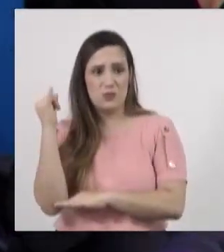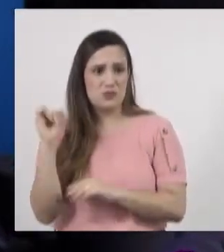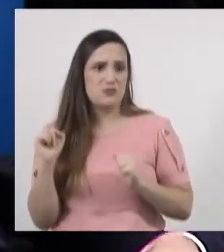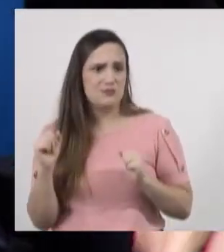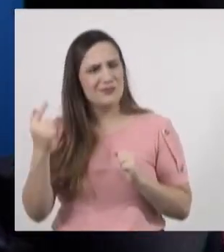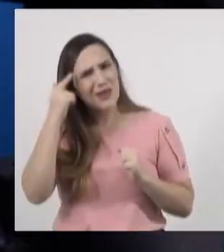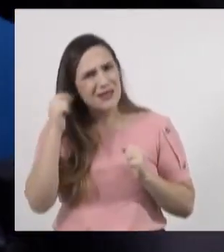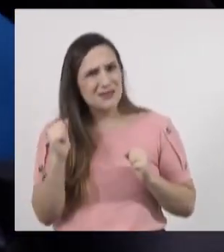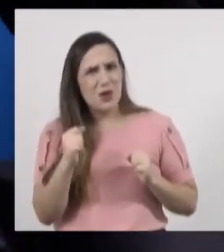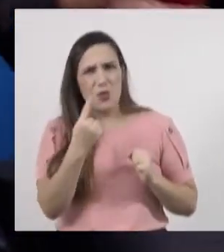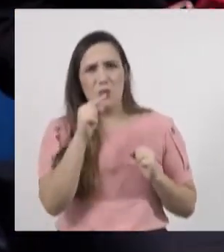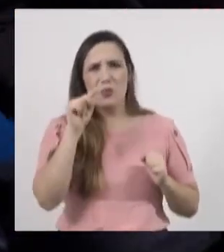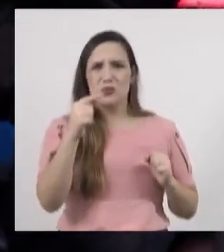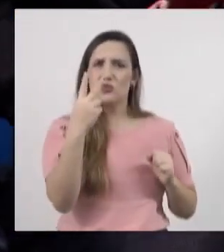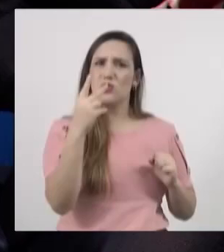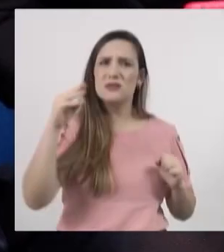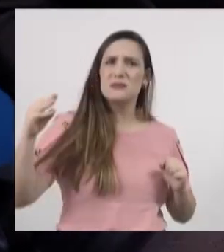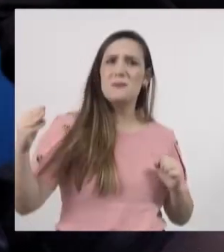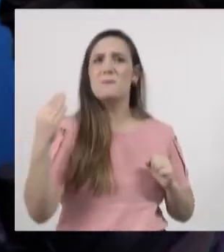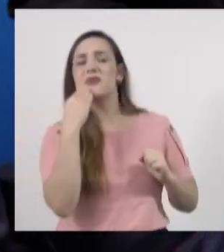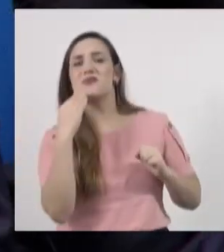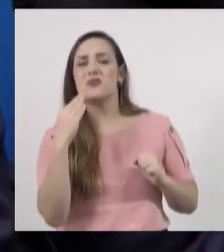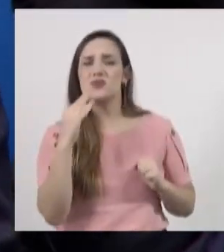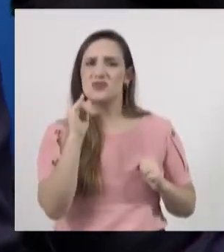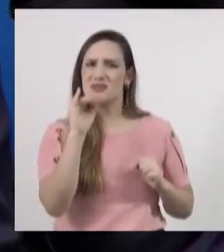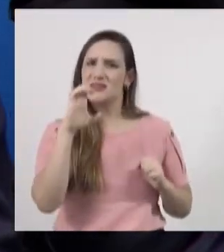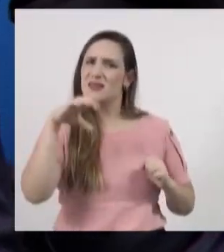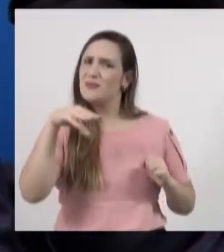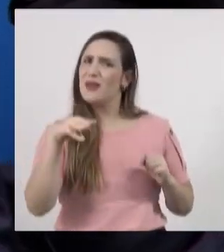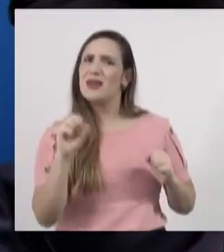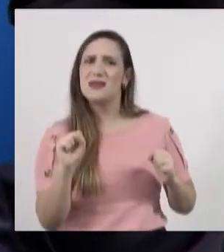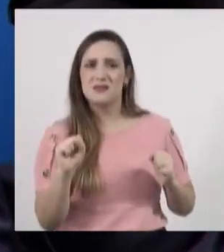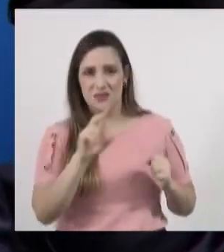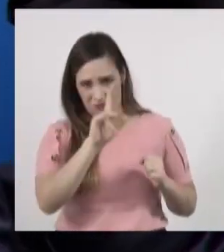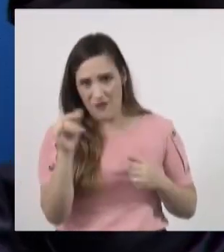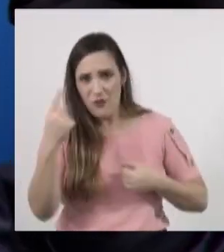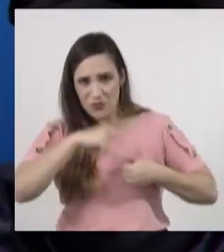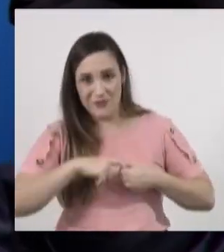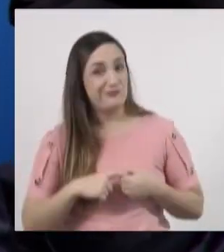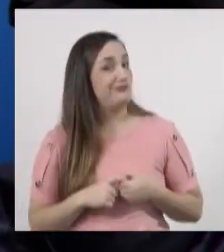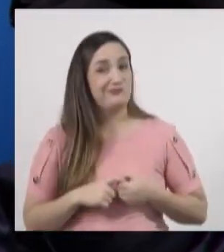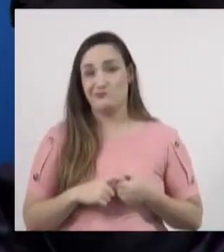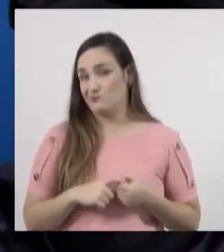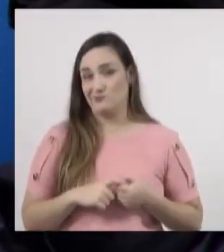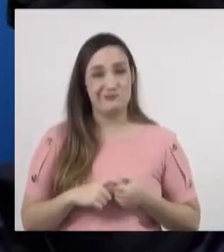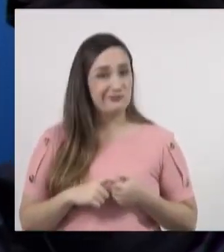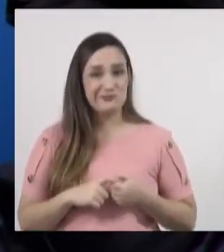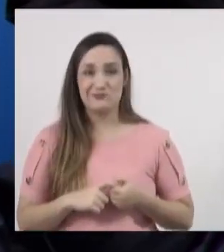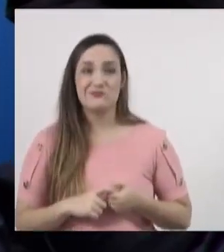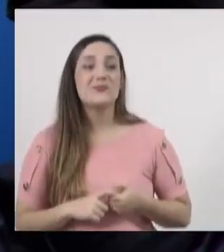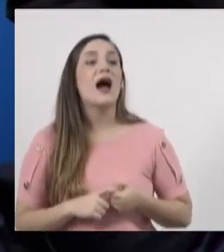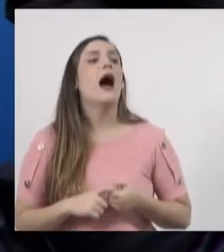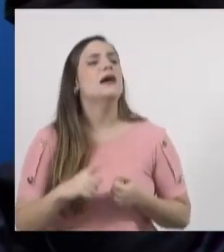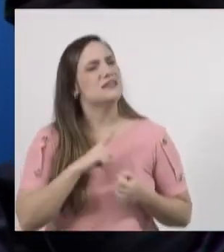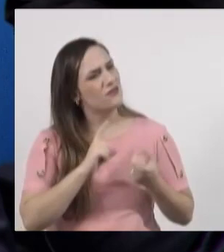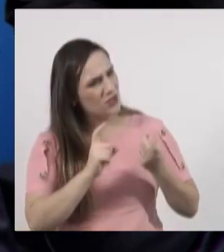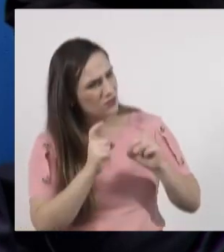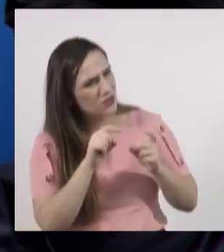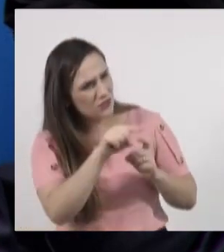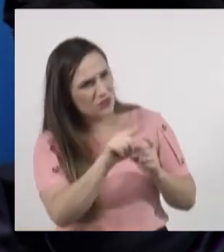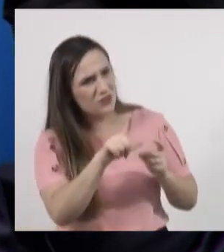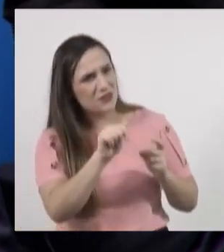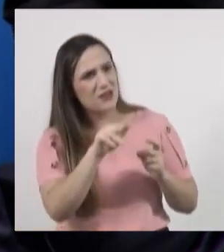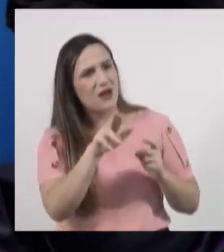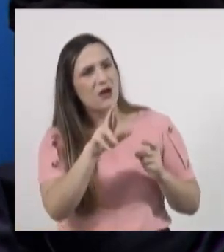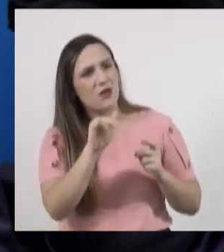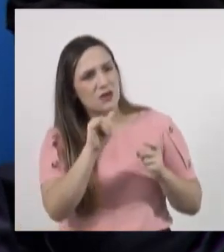de 1,2 bi por ano de ICMS. E isso não será restituído. E na última reunião que nós tivemos, Lauri e Ana, nós